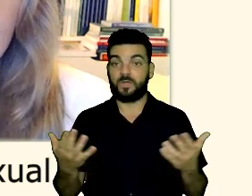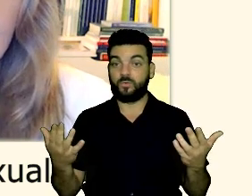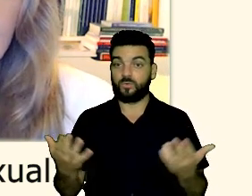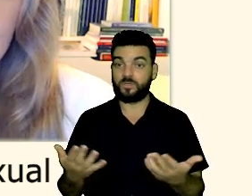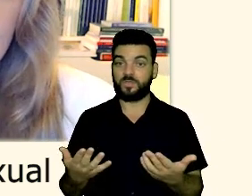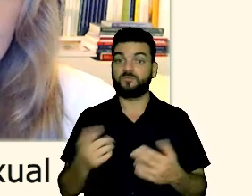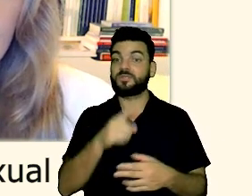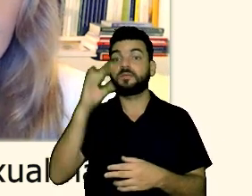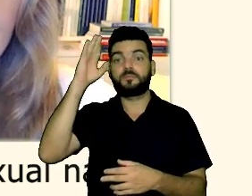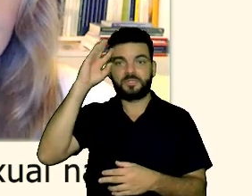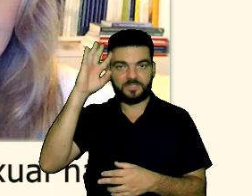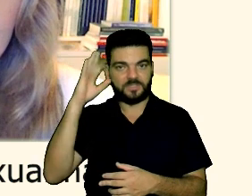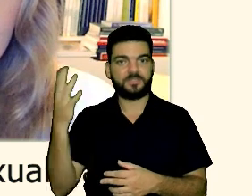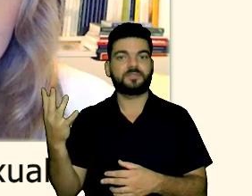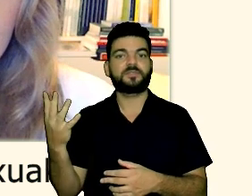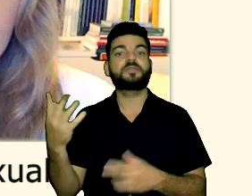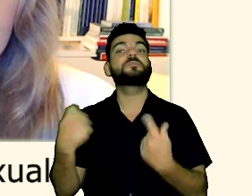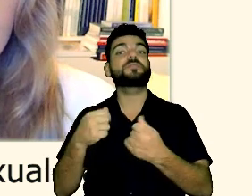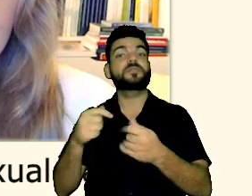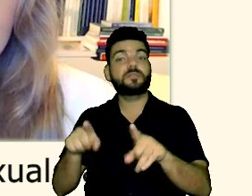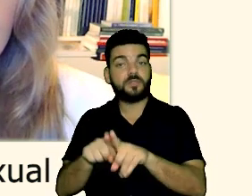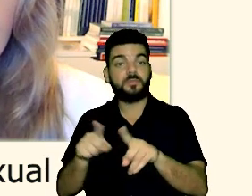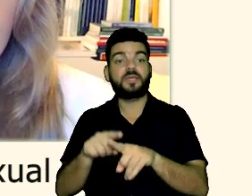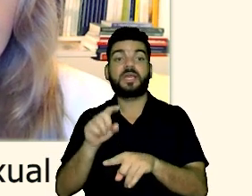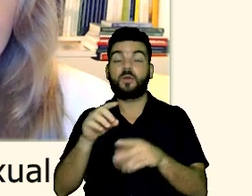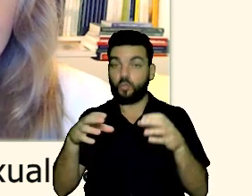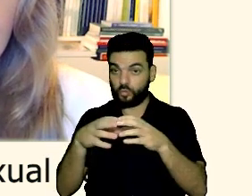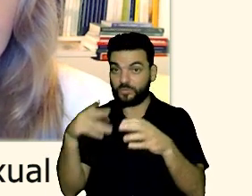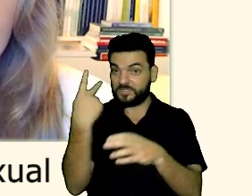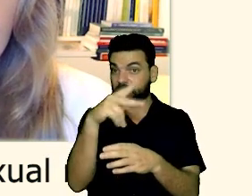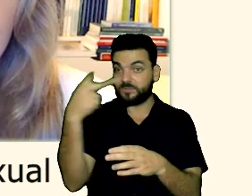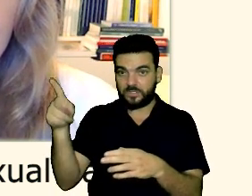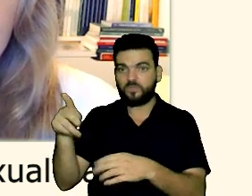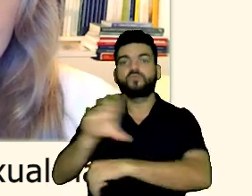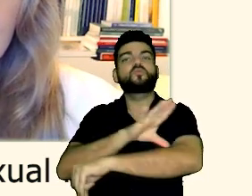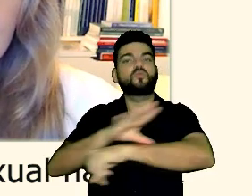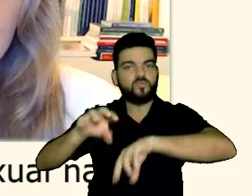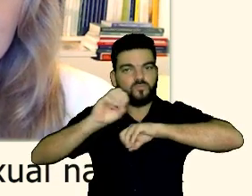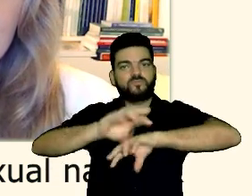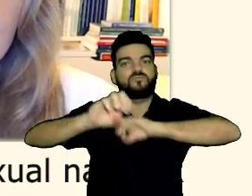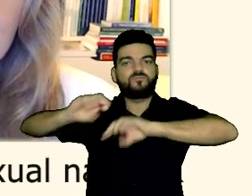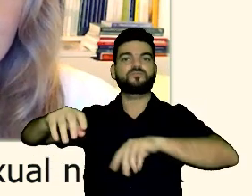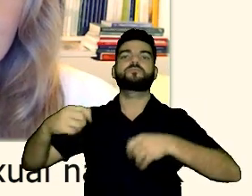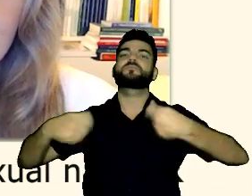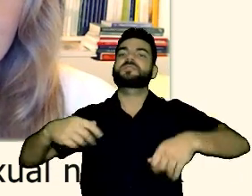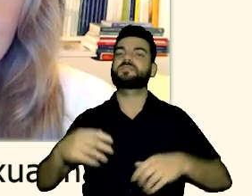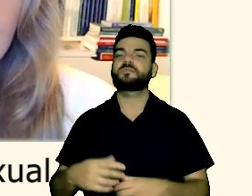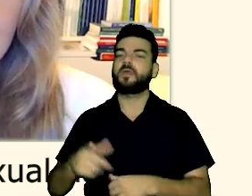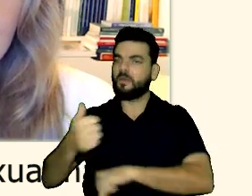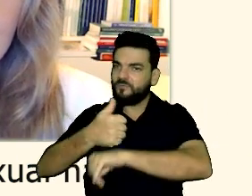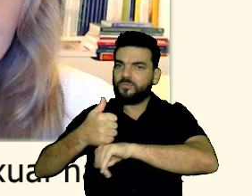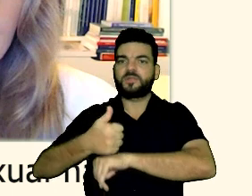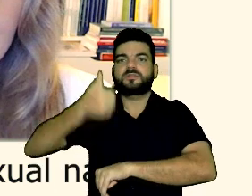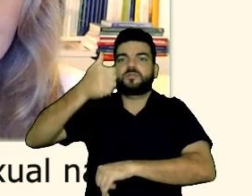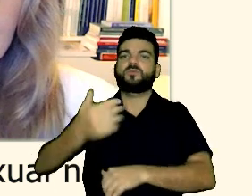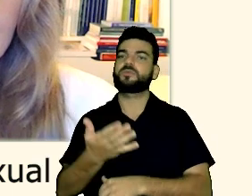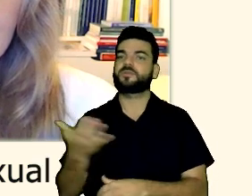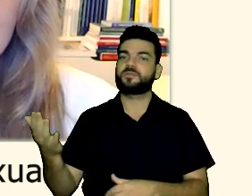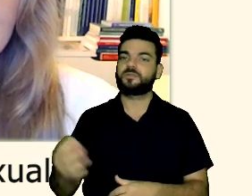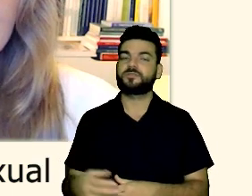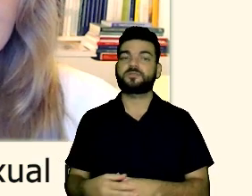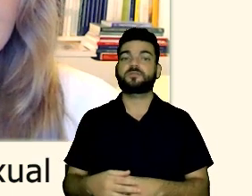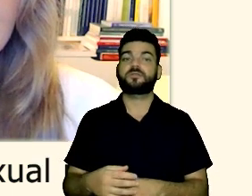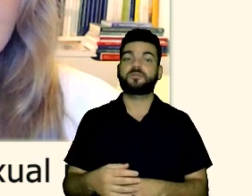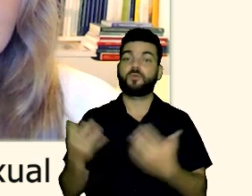os trabalhadores da organização, em relação a essa temática. Essa capacitação, ela tem